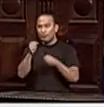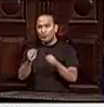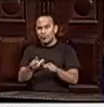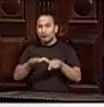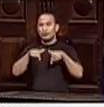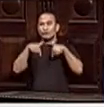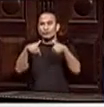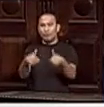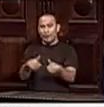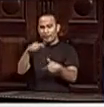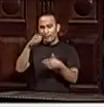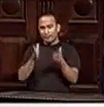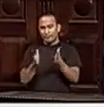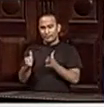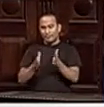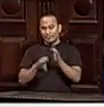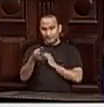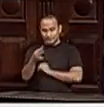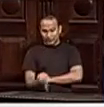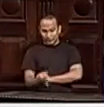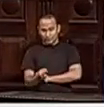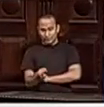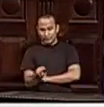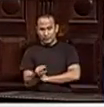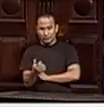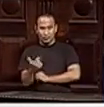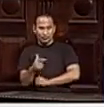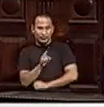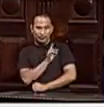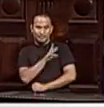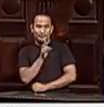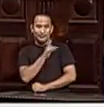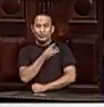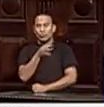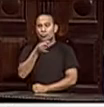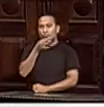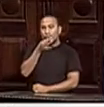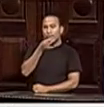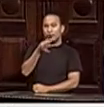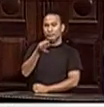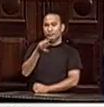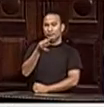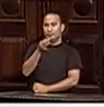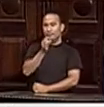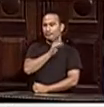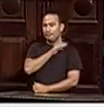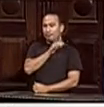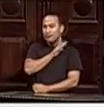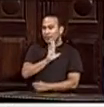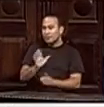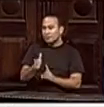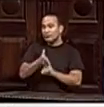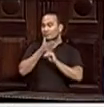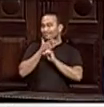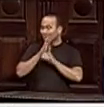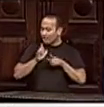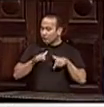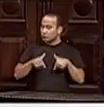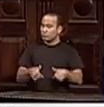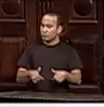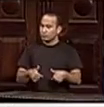o nosso mandato de forma reta, sem medo das nossas opiniões, sem medo de defender os nossos